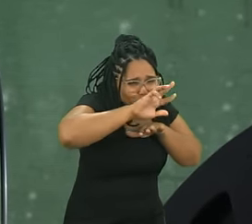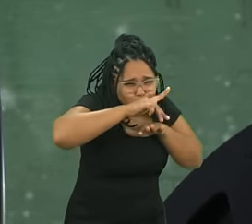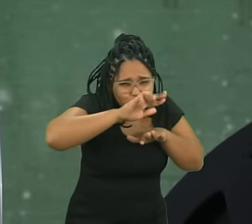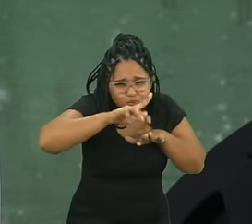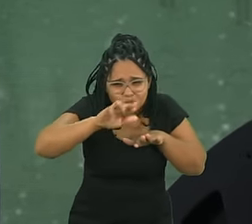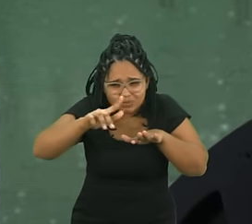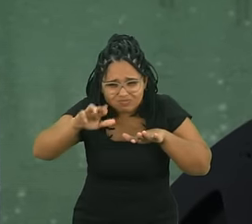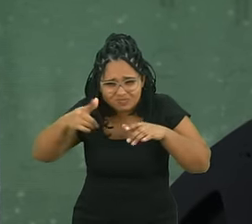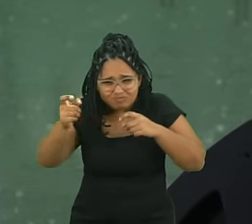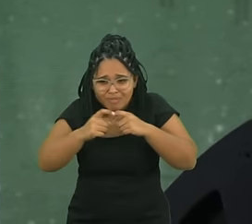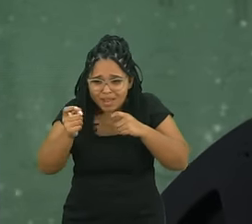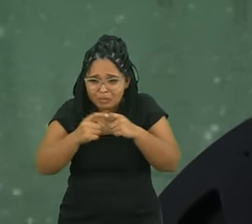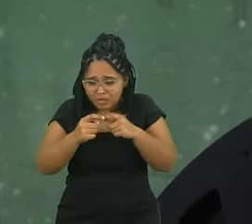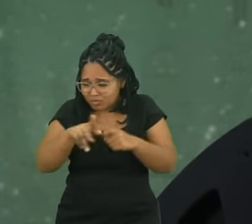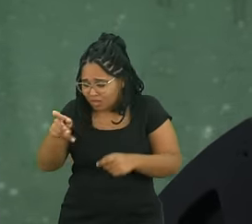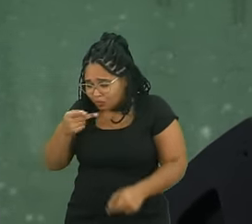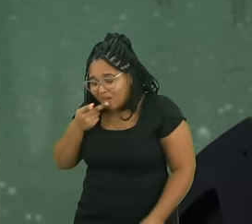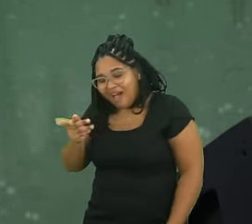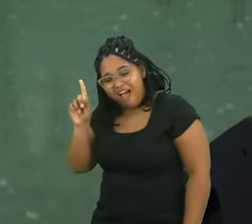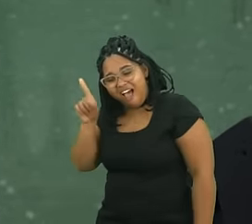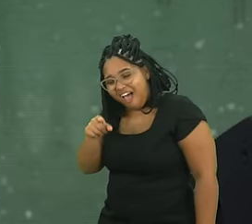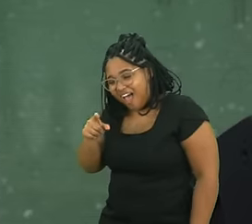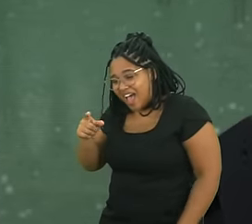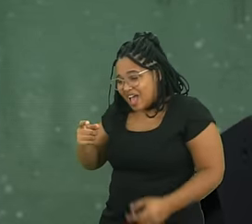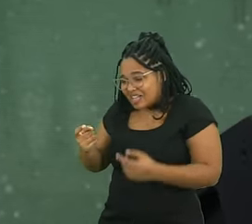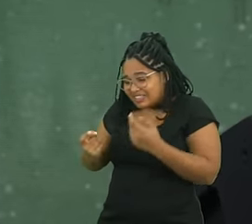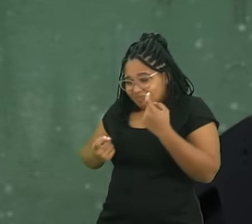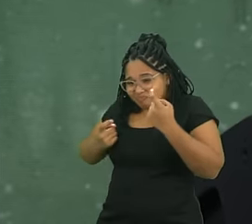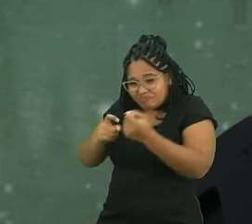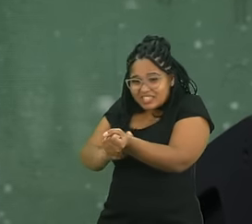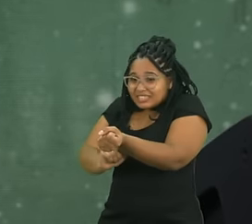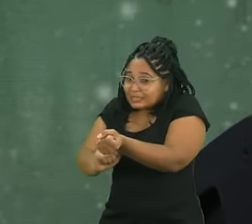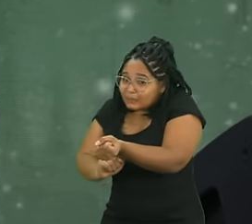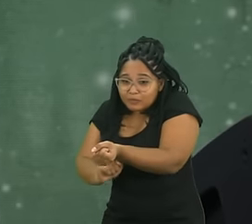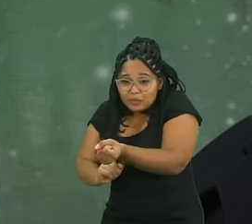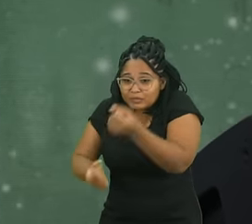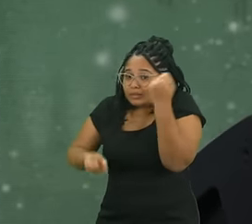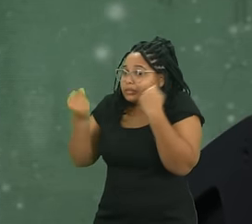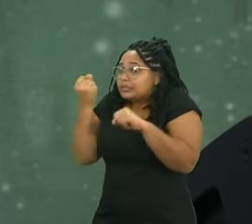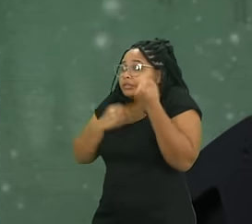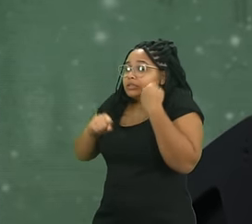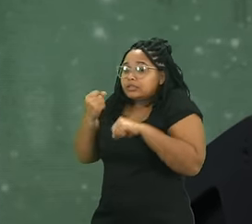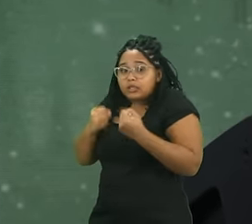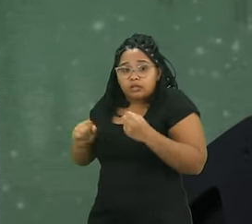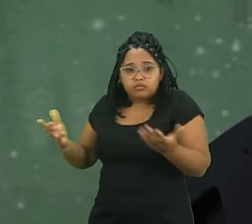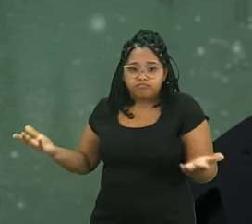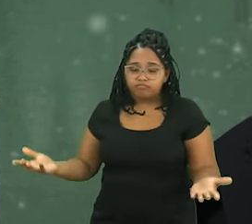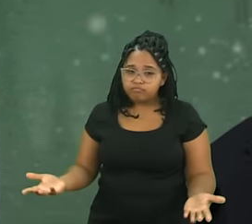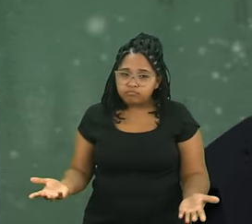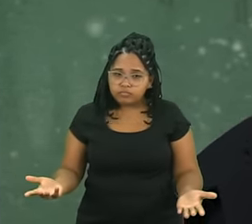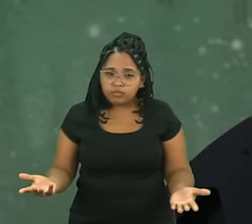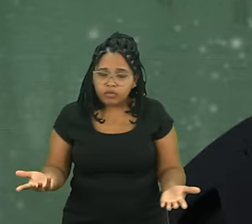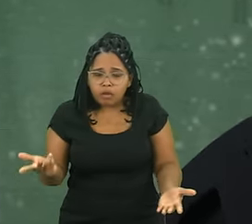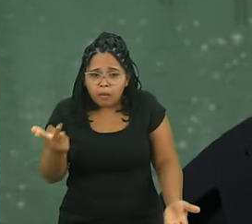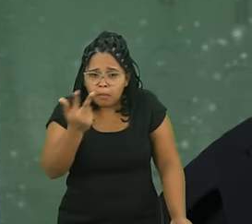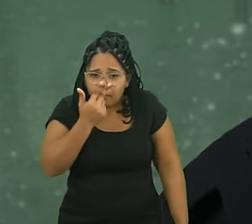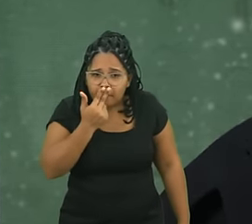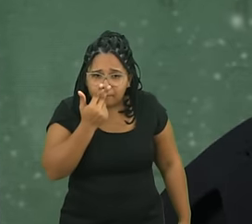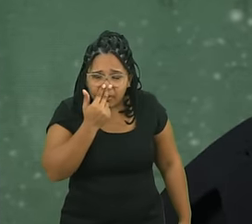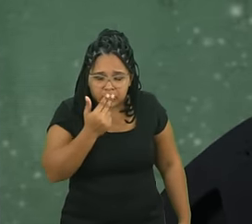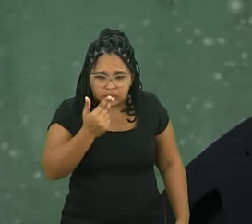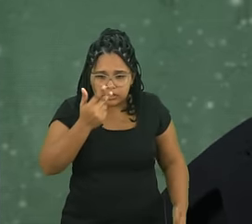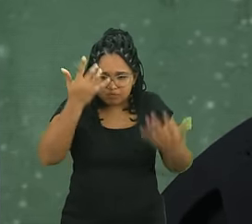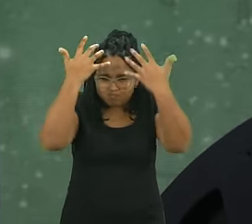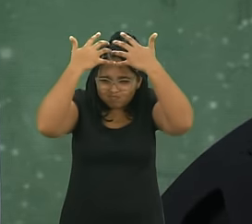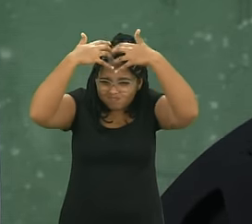era estresse. E o último deles disse que parecia labirintite, algo